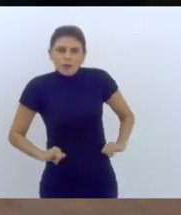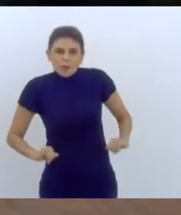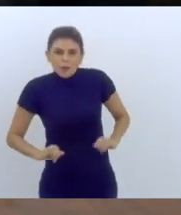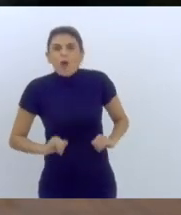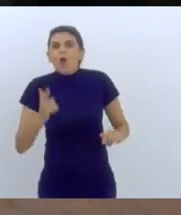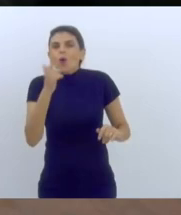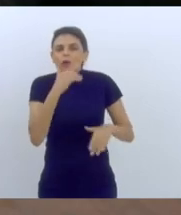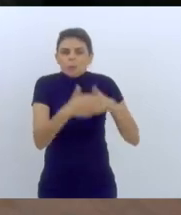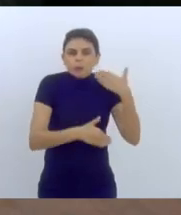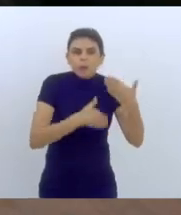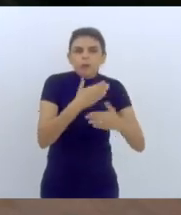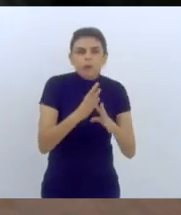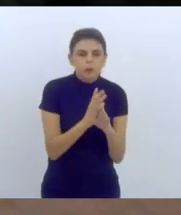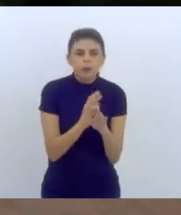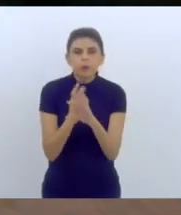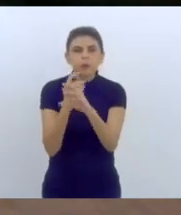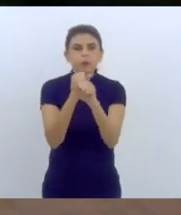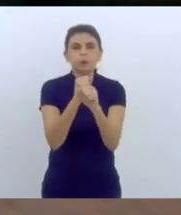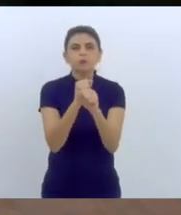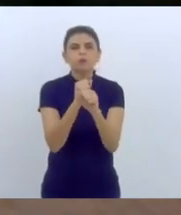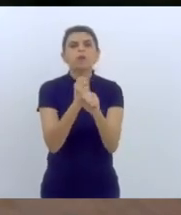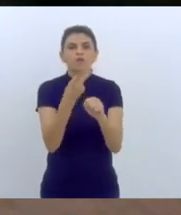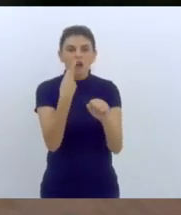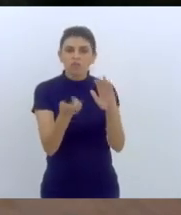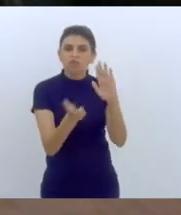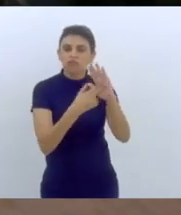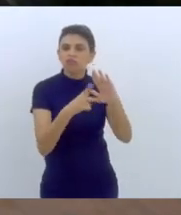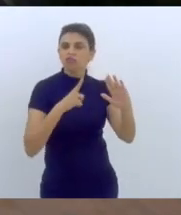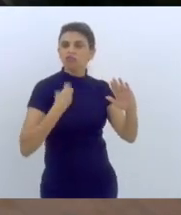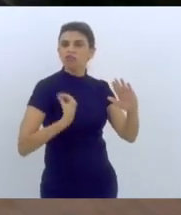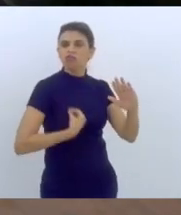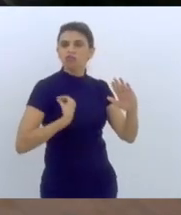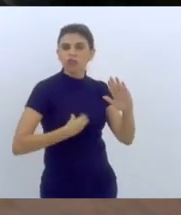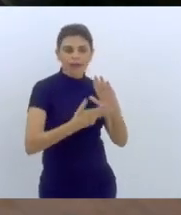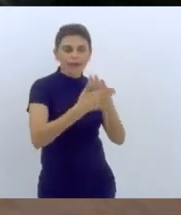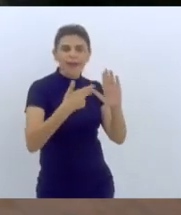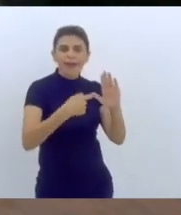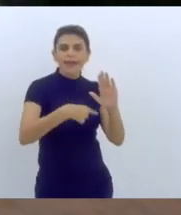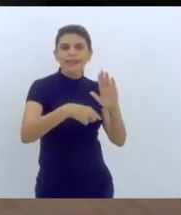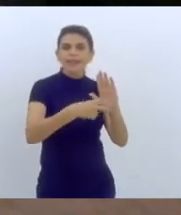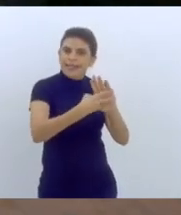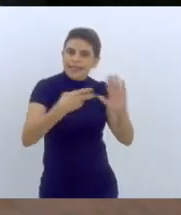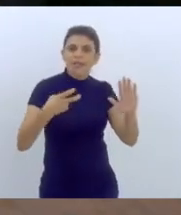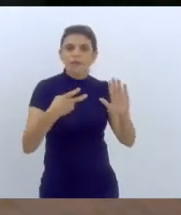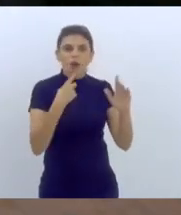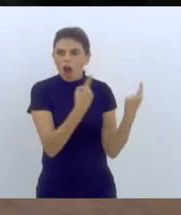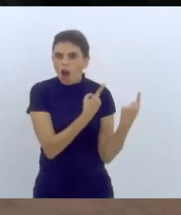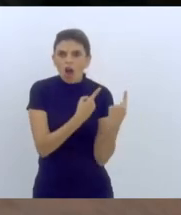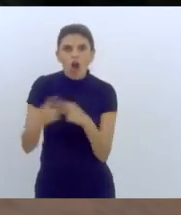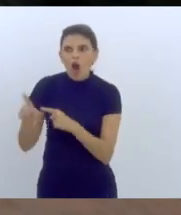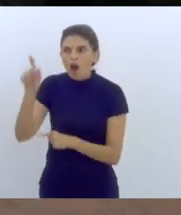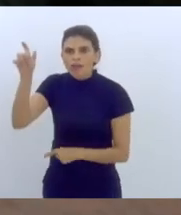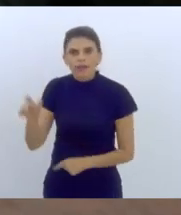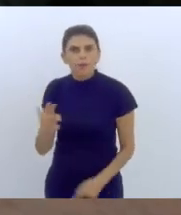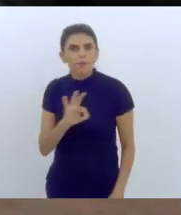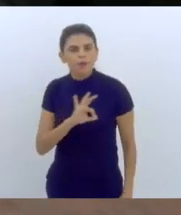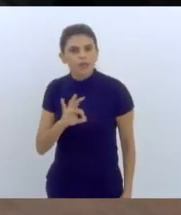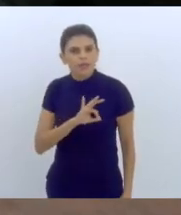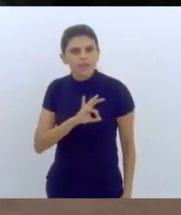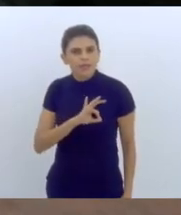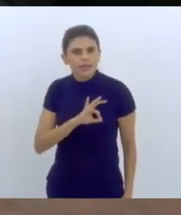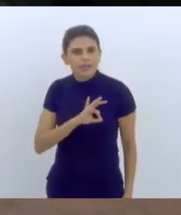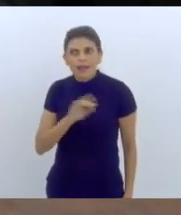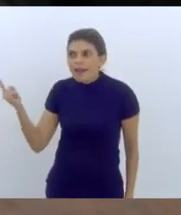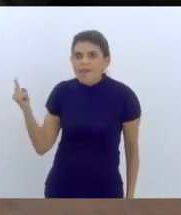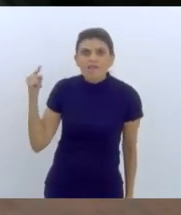números confessam qualquer crime. É um relatório contra a polícia, ou seja, o ministro vem